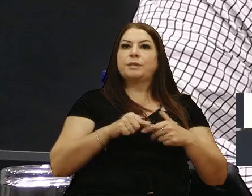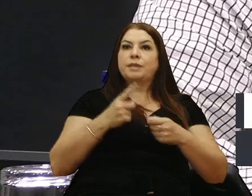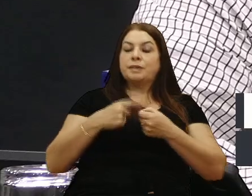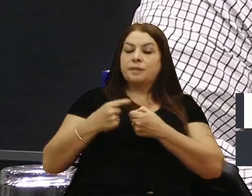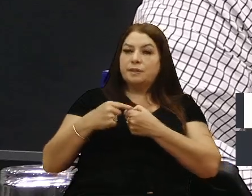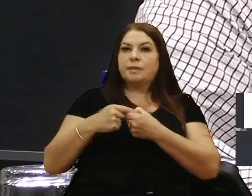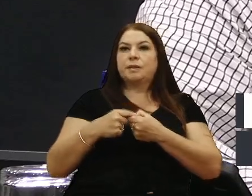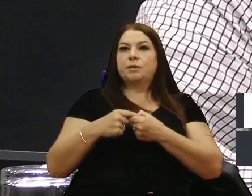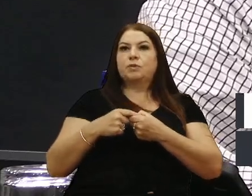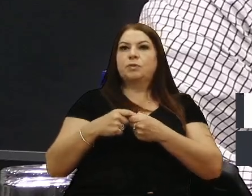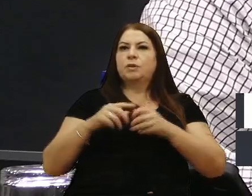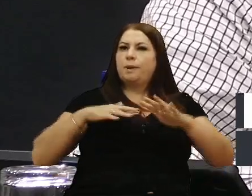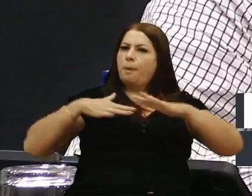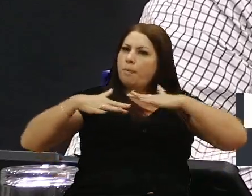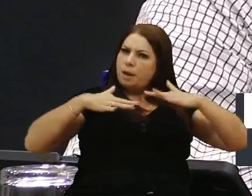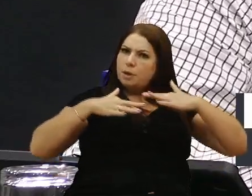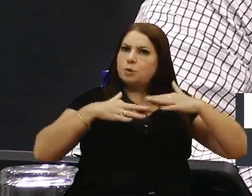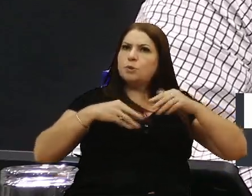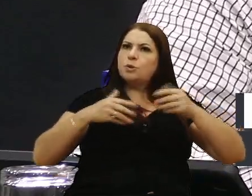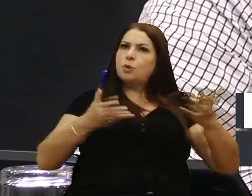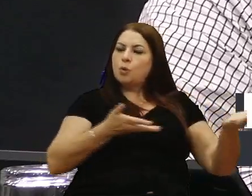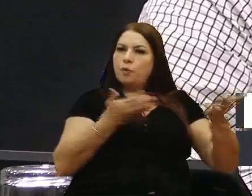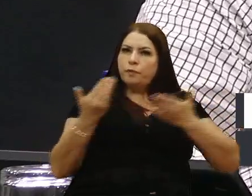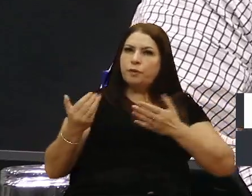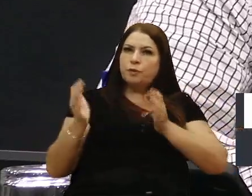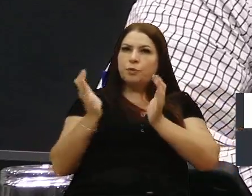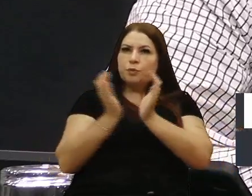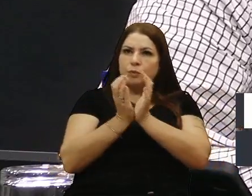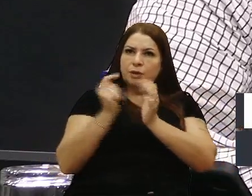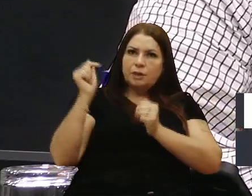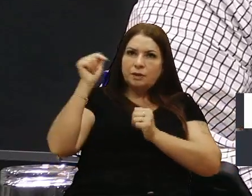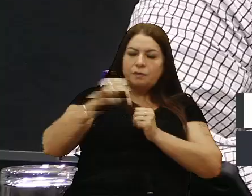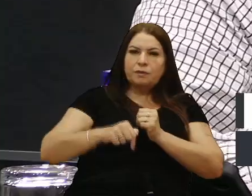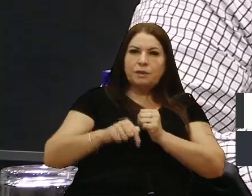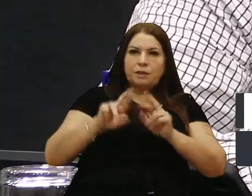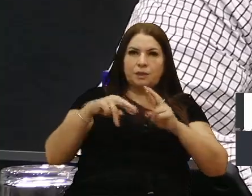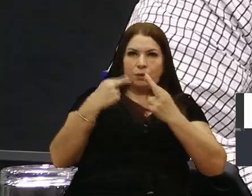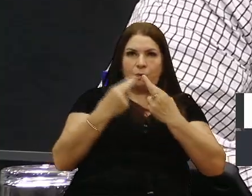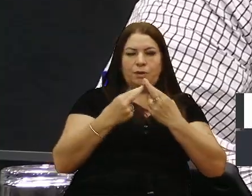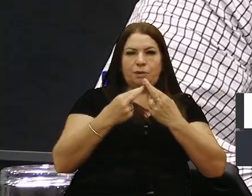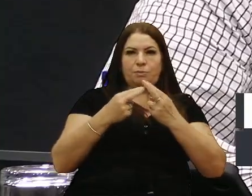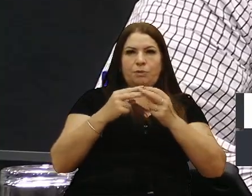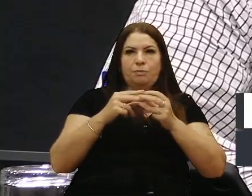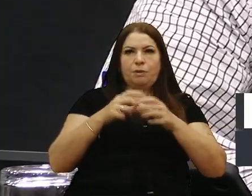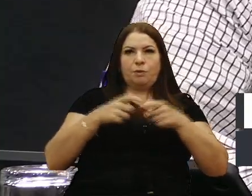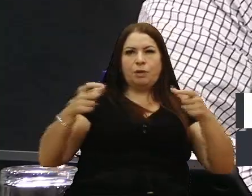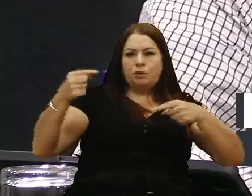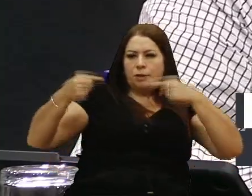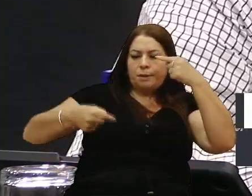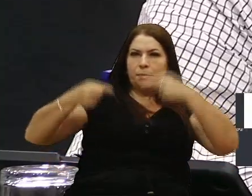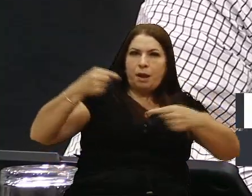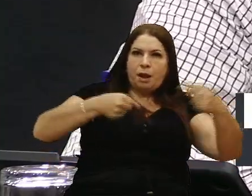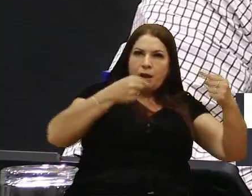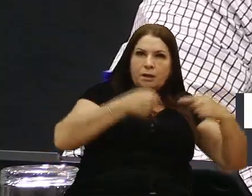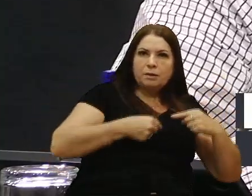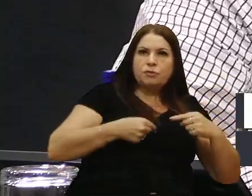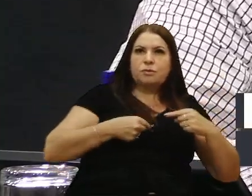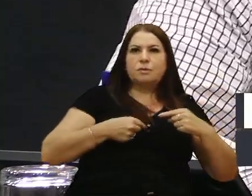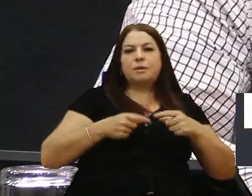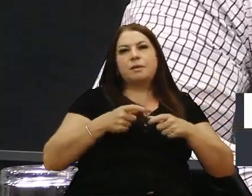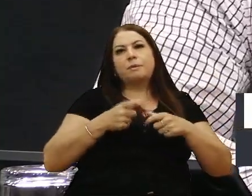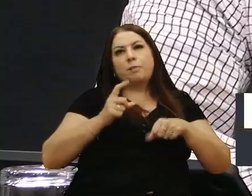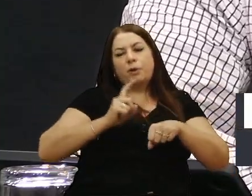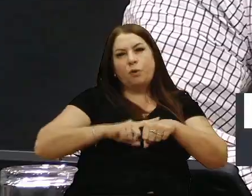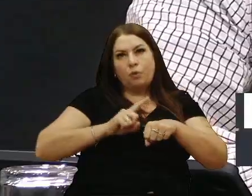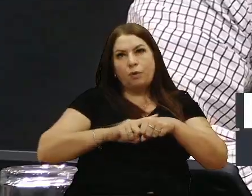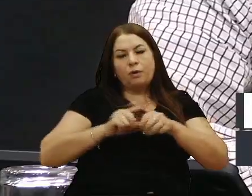cidade que se mobilizem, que convide o colega e que venham para essa audiência para a gente fazer esse grande debate que está mais do que na hora